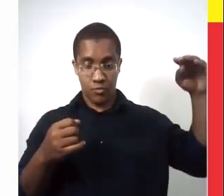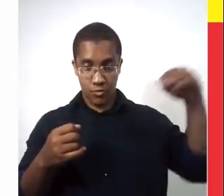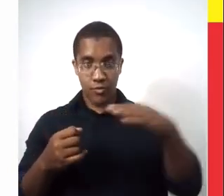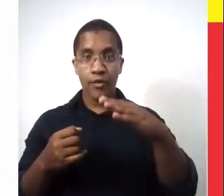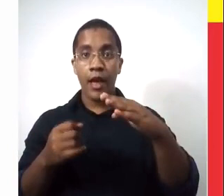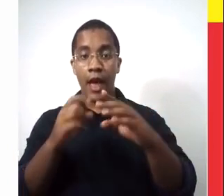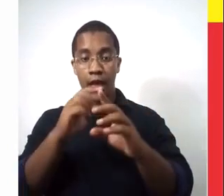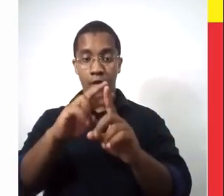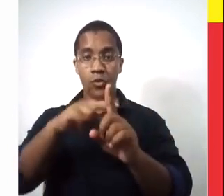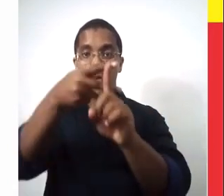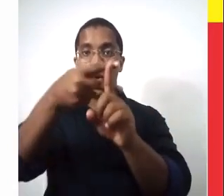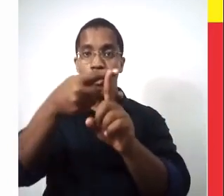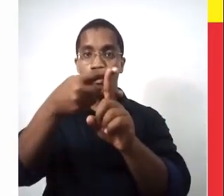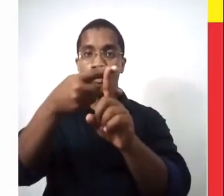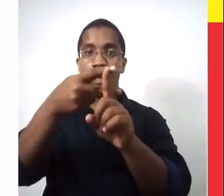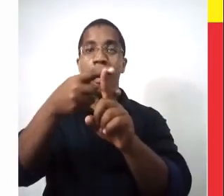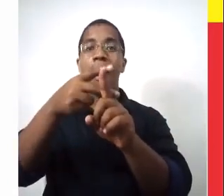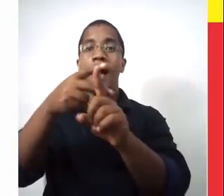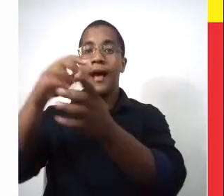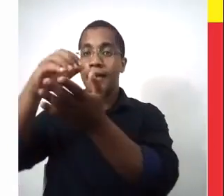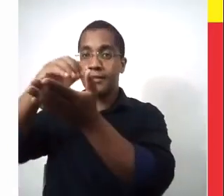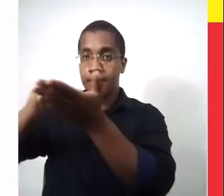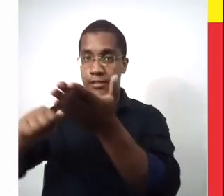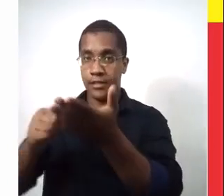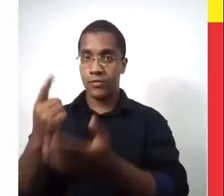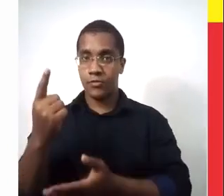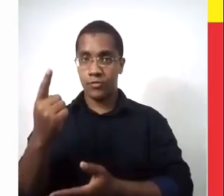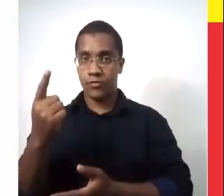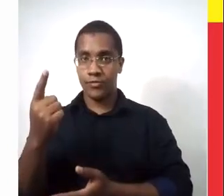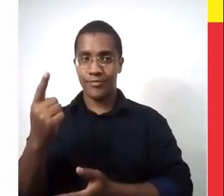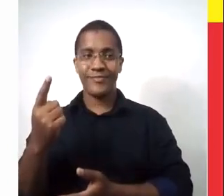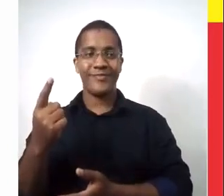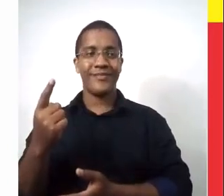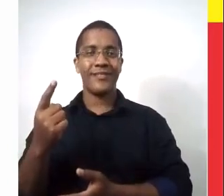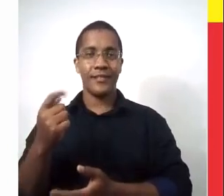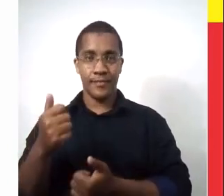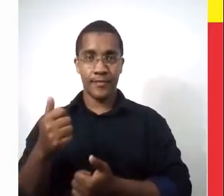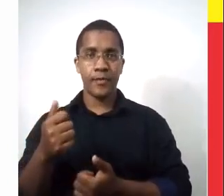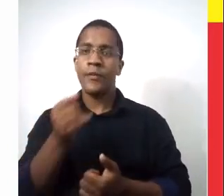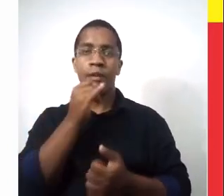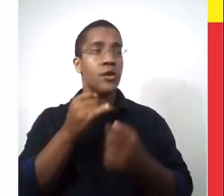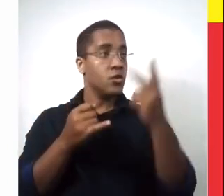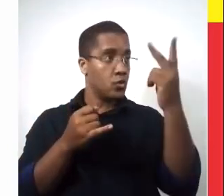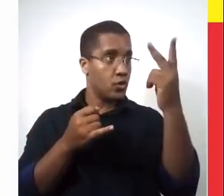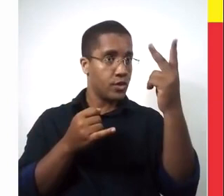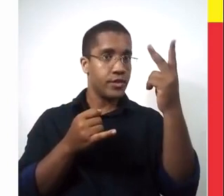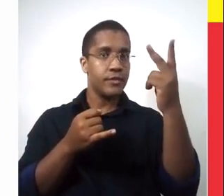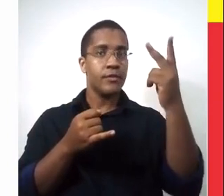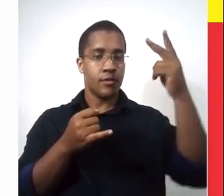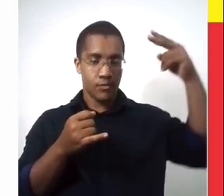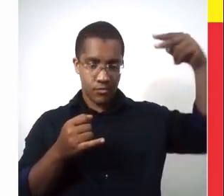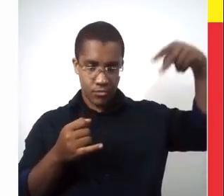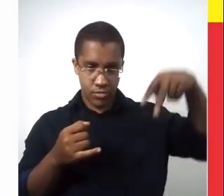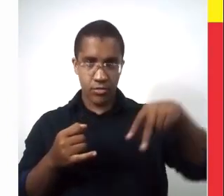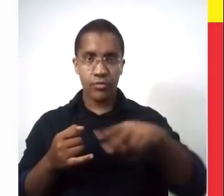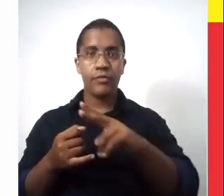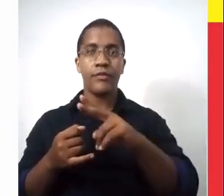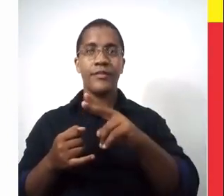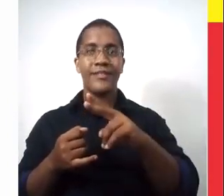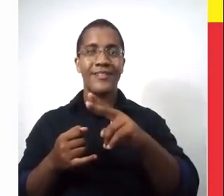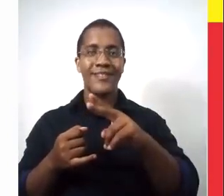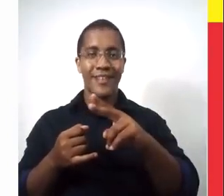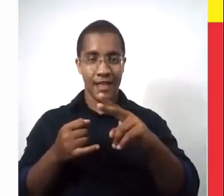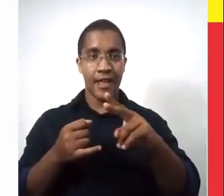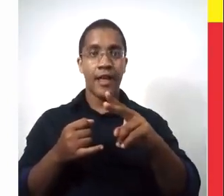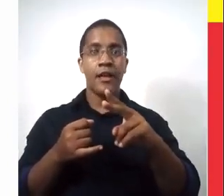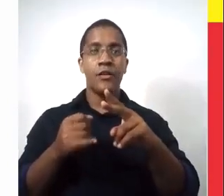Tudo que vai entrar na máquina dobra e solta o valor. Então, ó, se entrar 2, então 2 vai entrar na máquina, ela